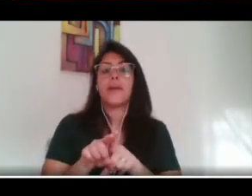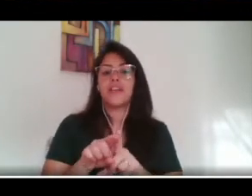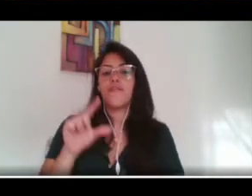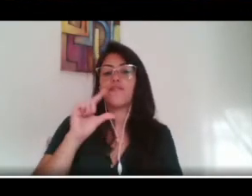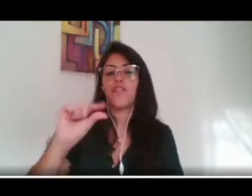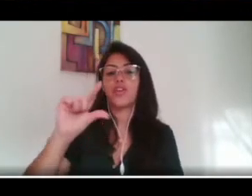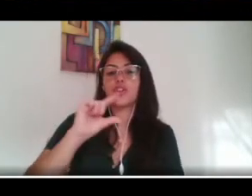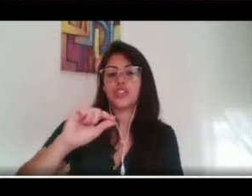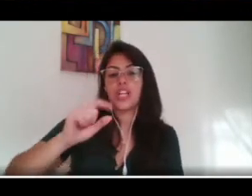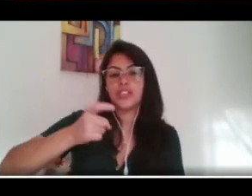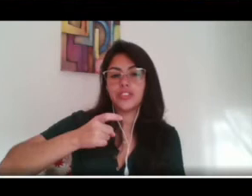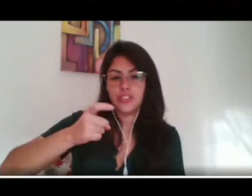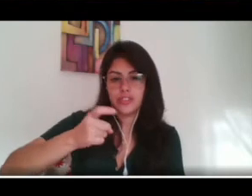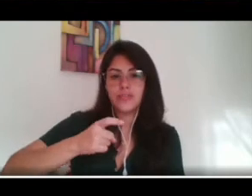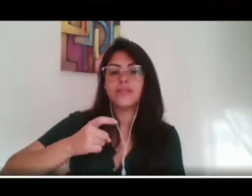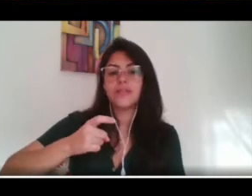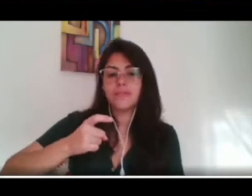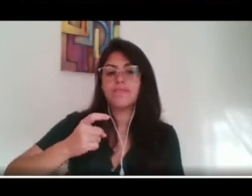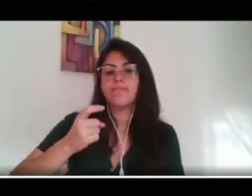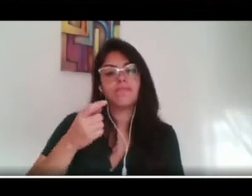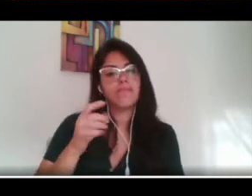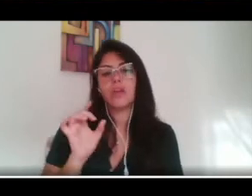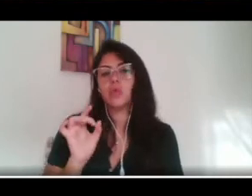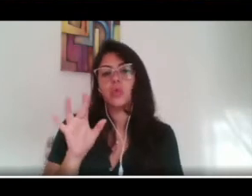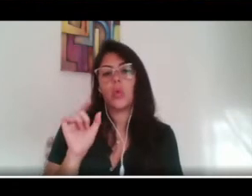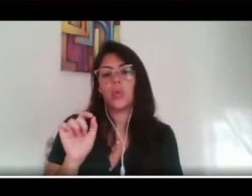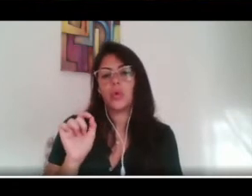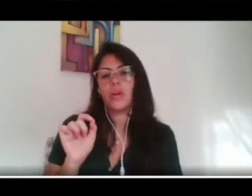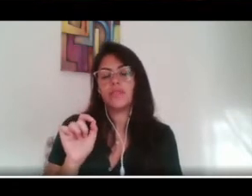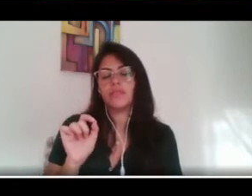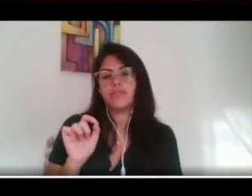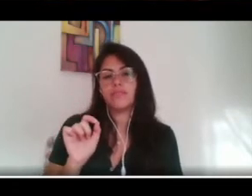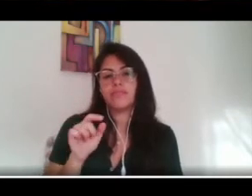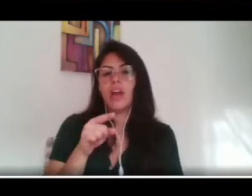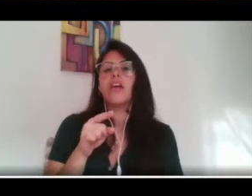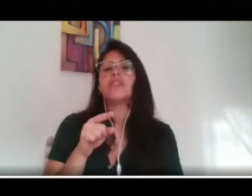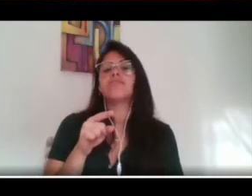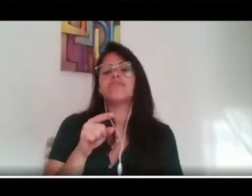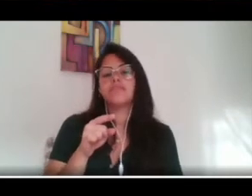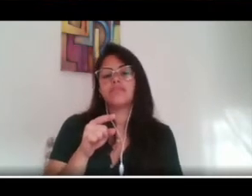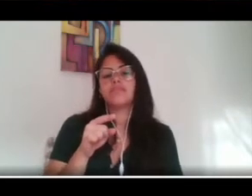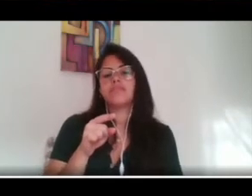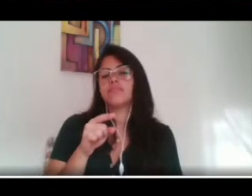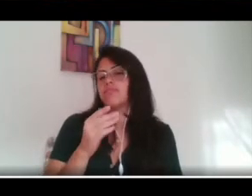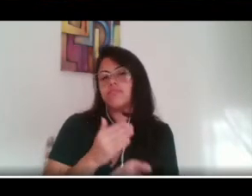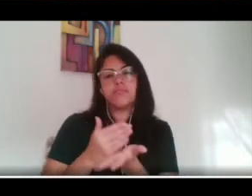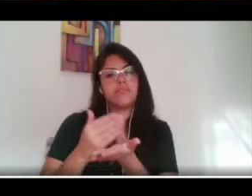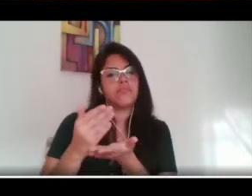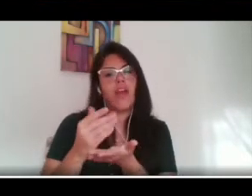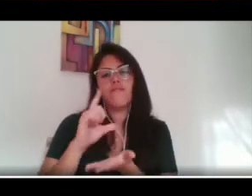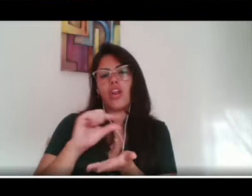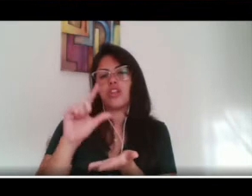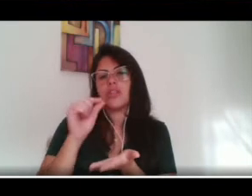vx vai ser simplesmente a velocidade inicial em x, que não muda.